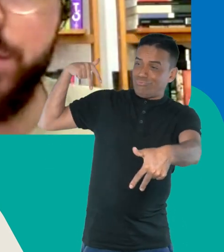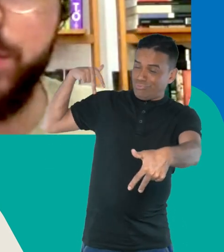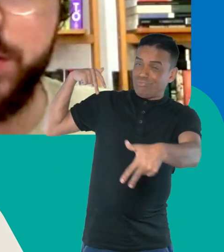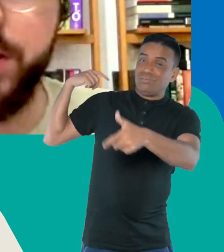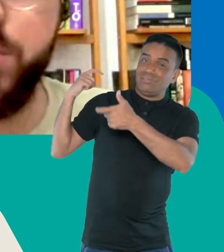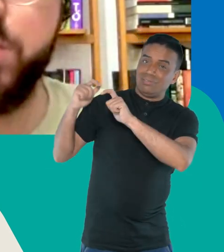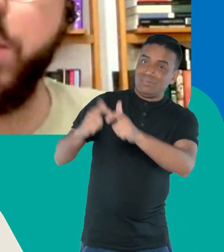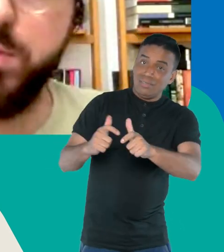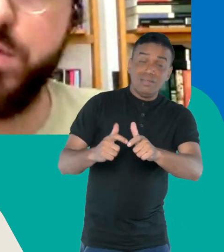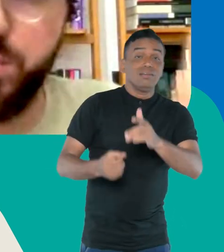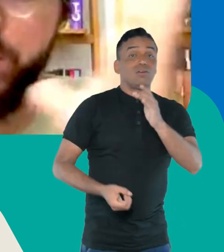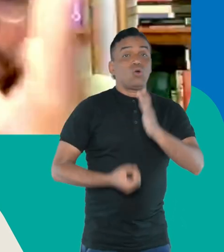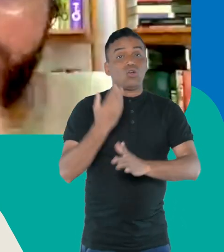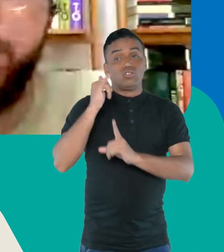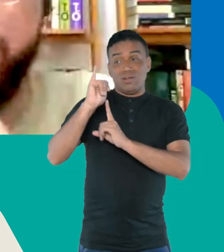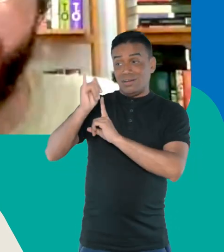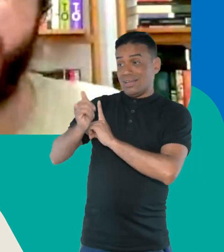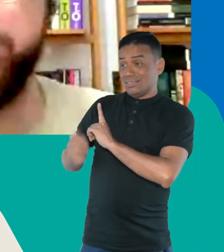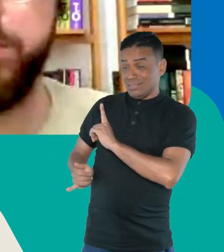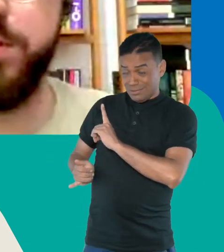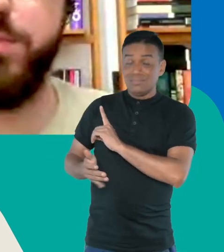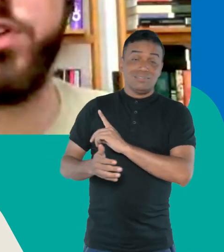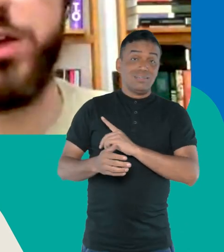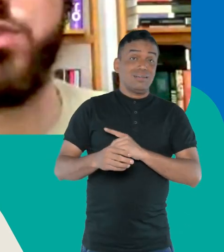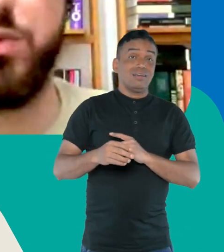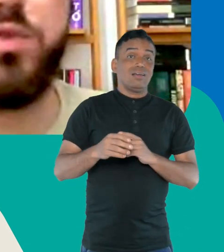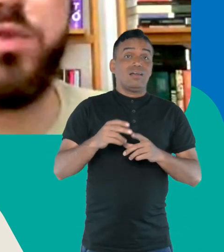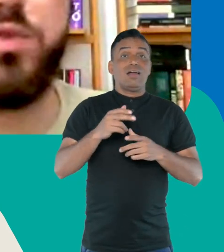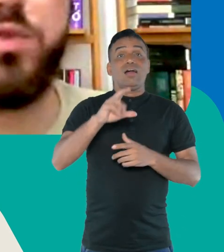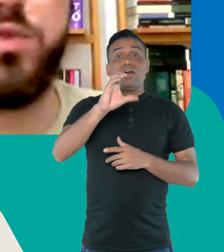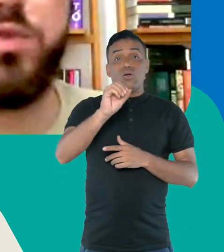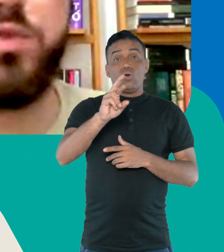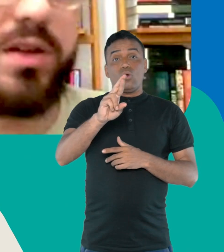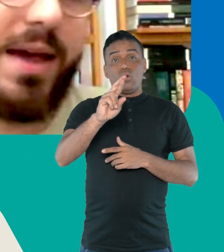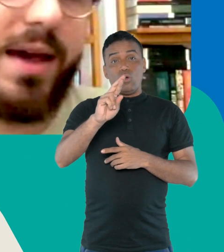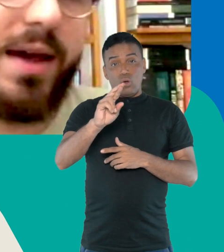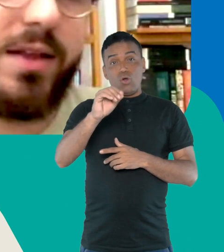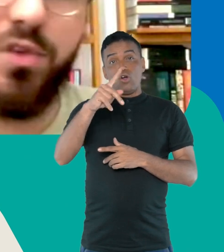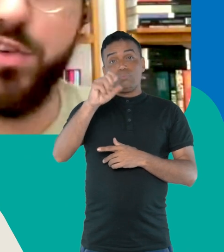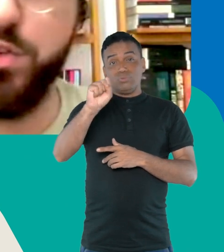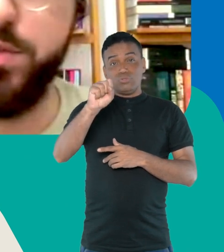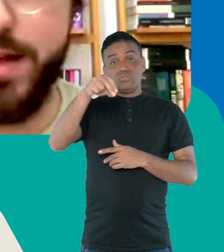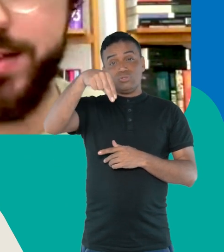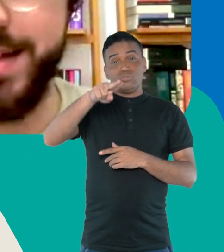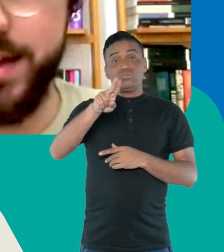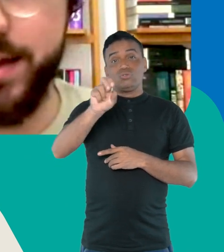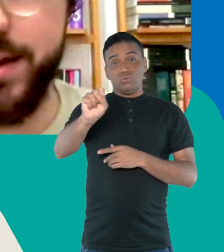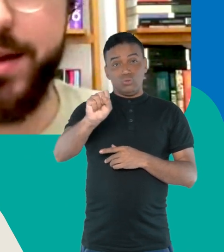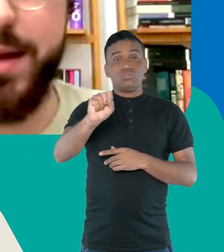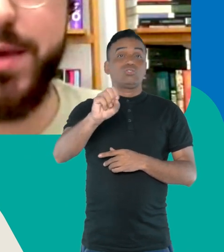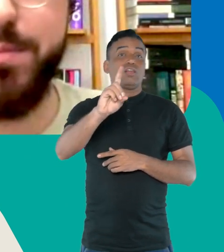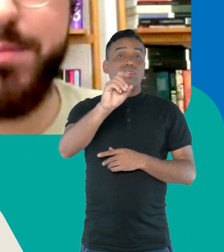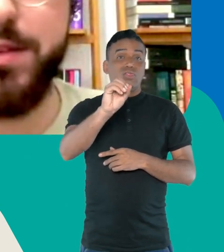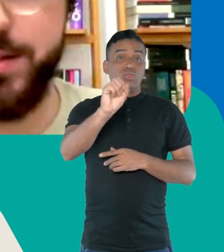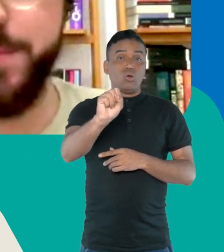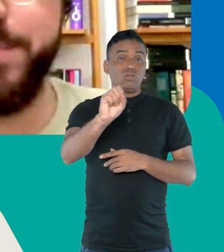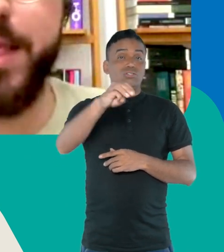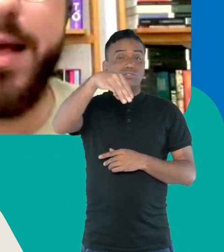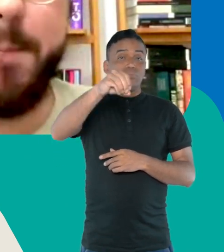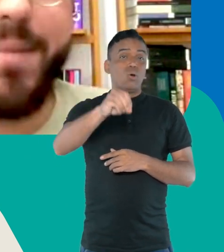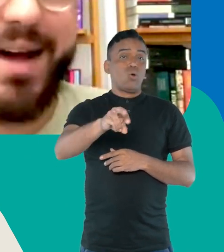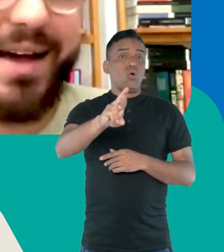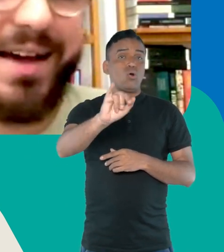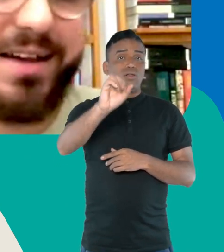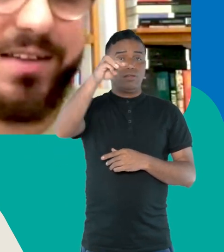grande narrativa que é os Corpos Nus dos Moribundos, que intitula. Então essa ideia era a minha